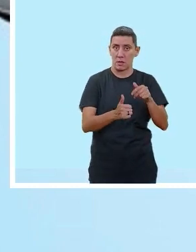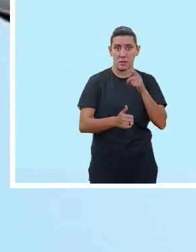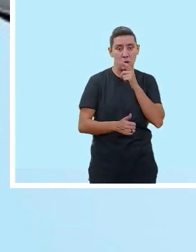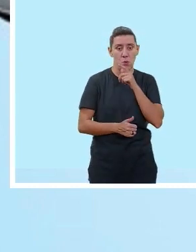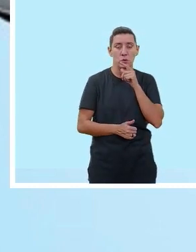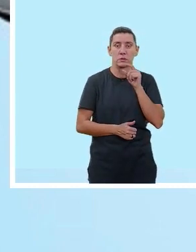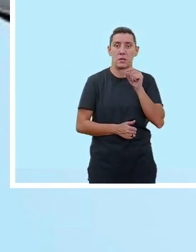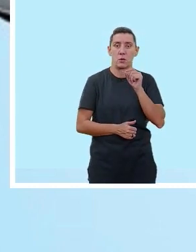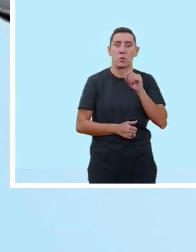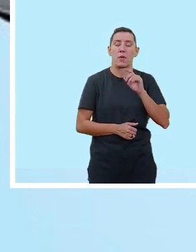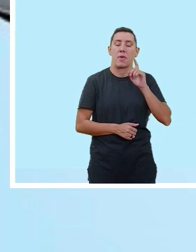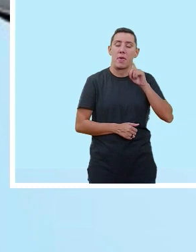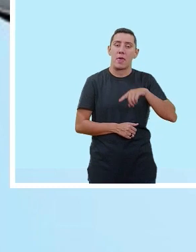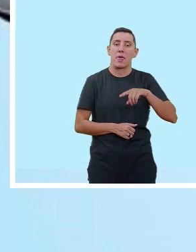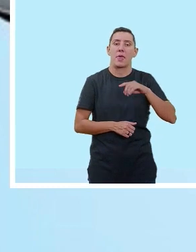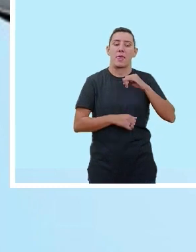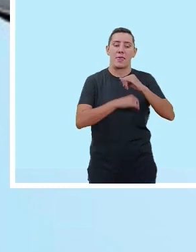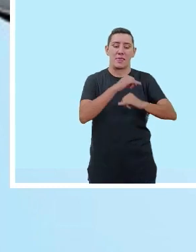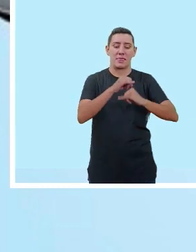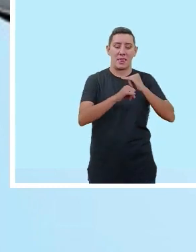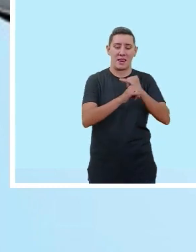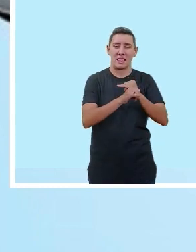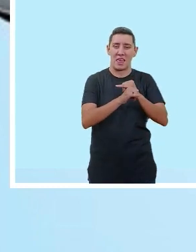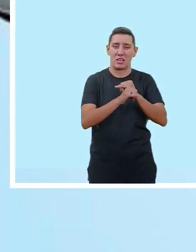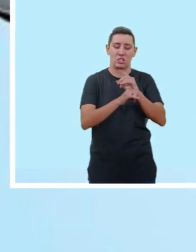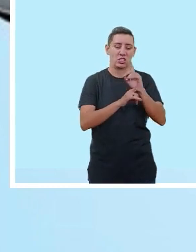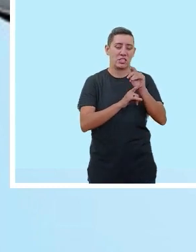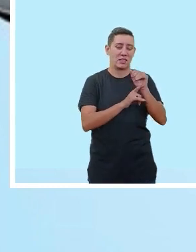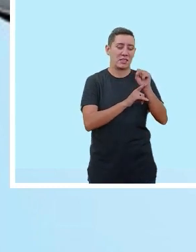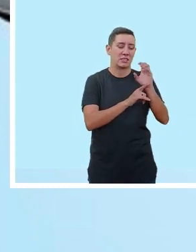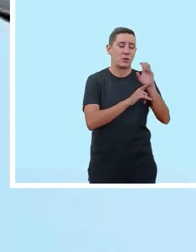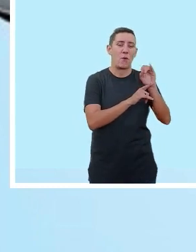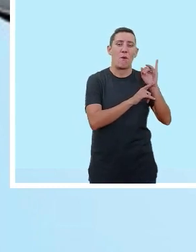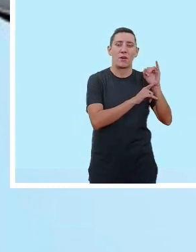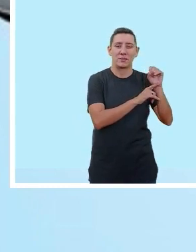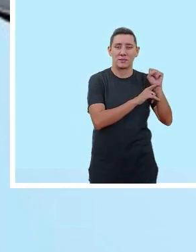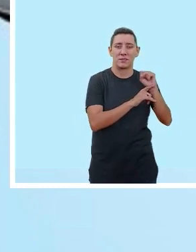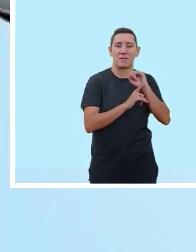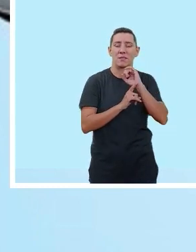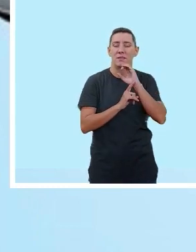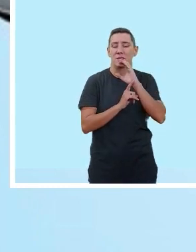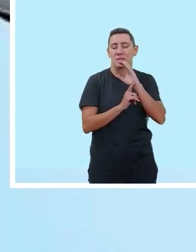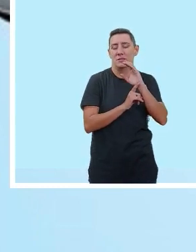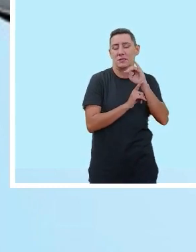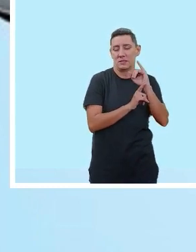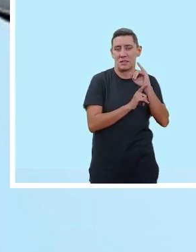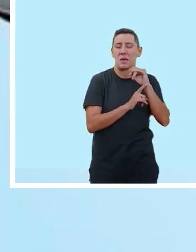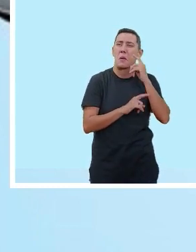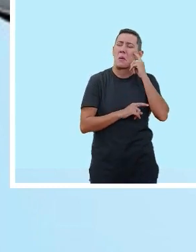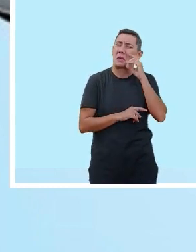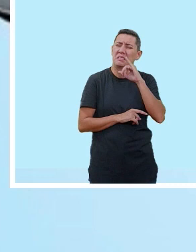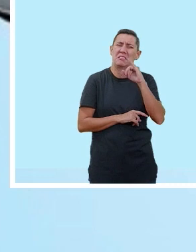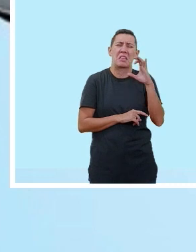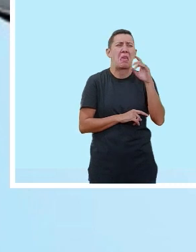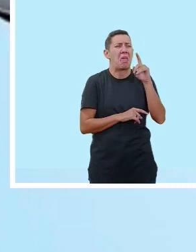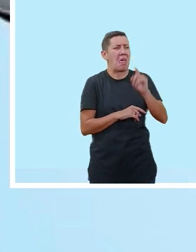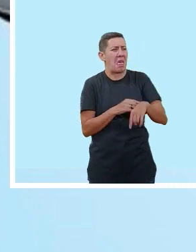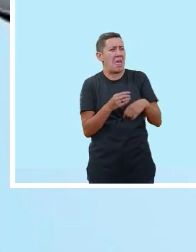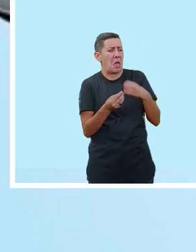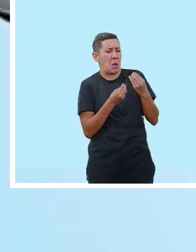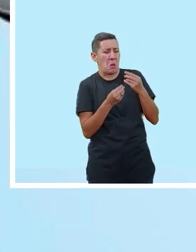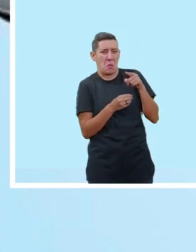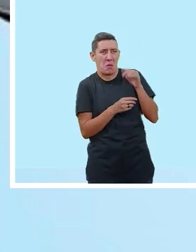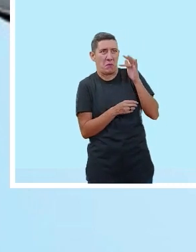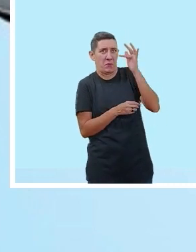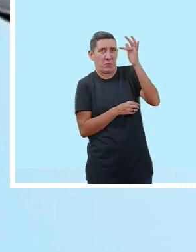das coisas, né? E quando eu digo internet das coisas, não é aquela questão de filme futurista, onde você tem os